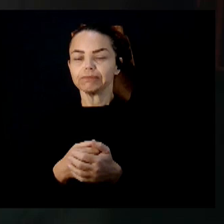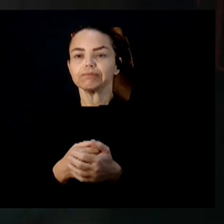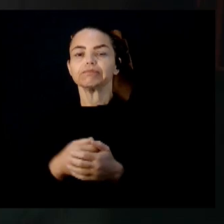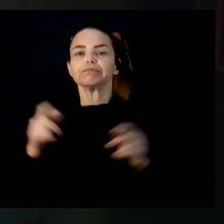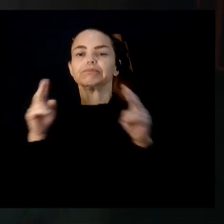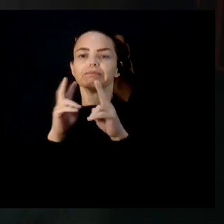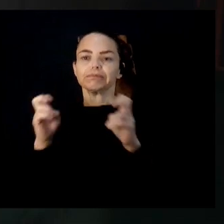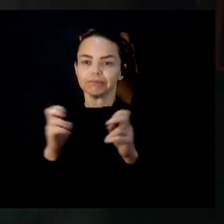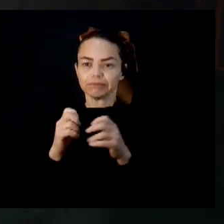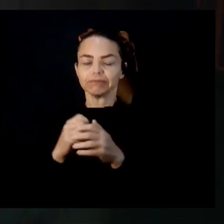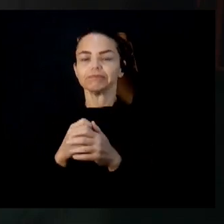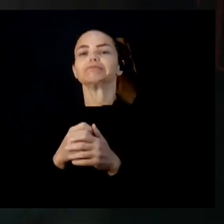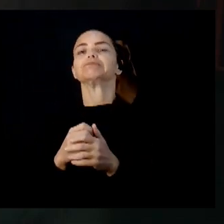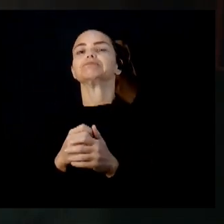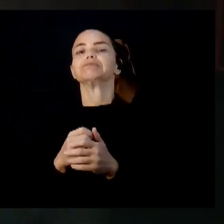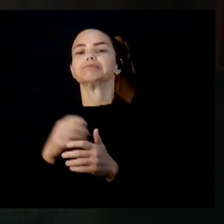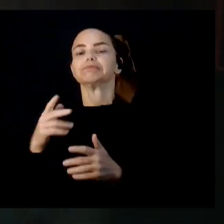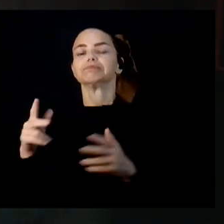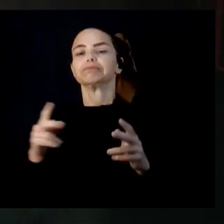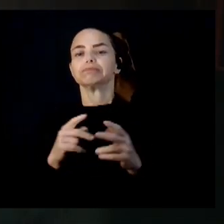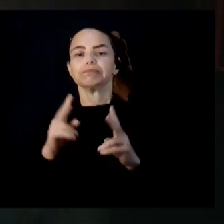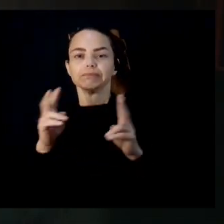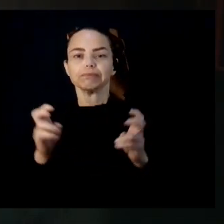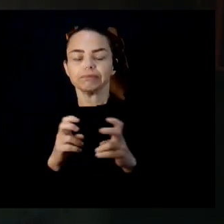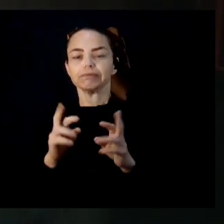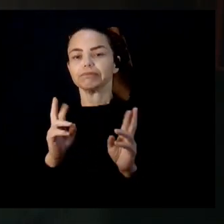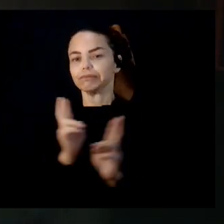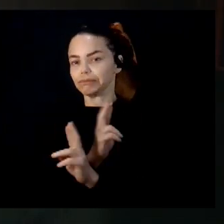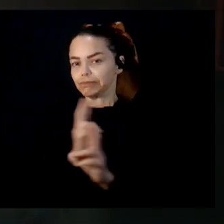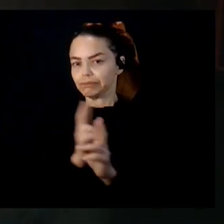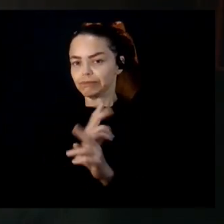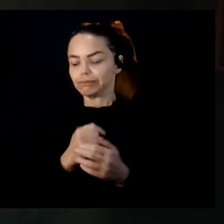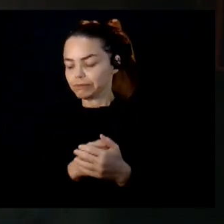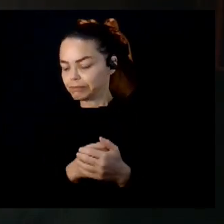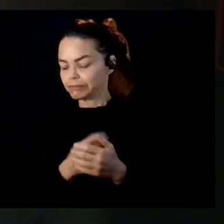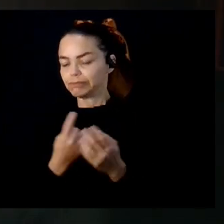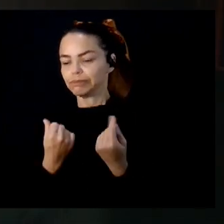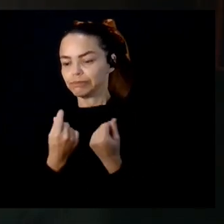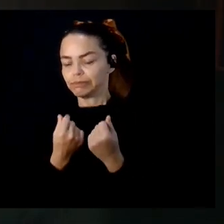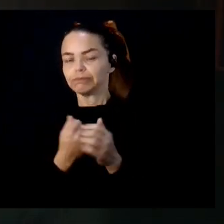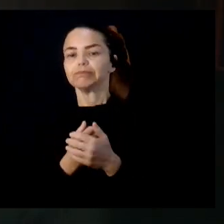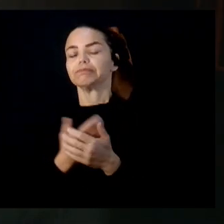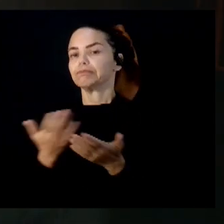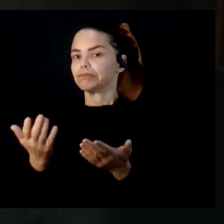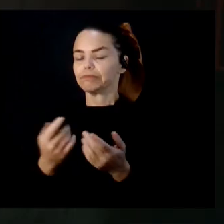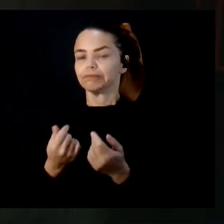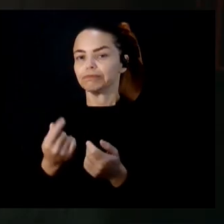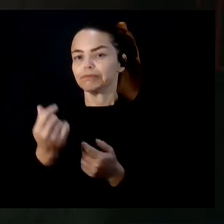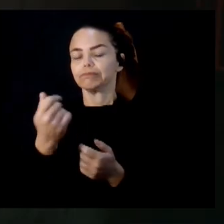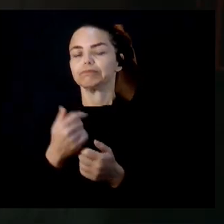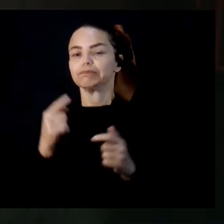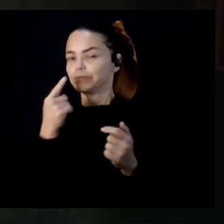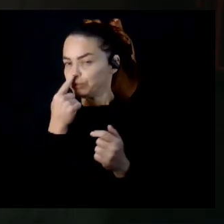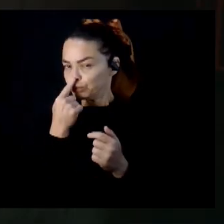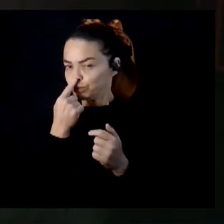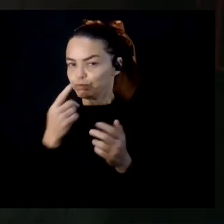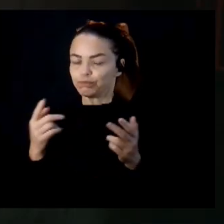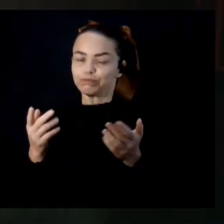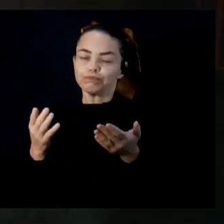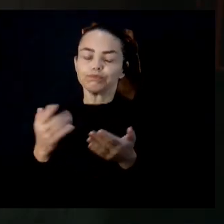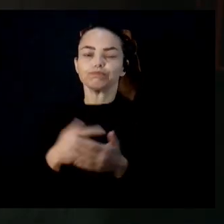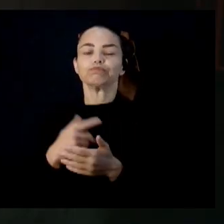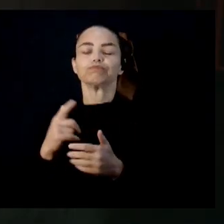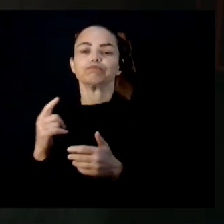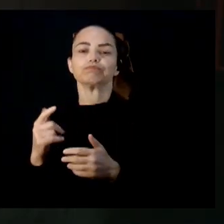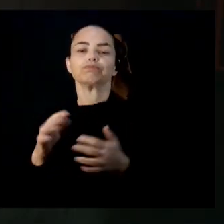nosso tema de hoje. Relacionamentos duradouros trazem intimidade, história, cumplicidade